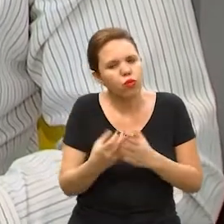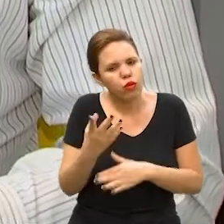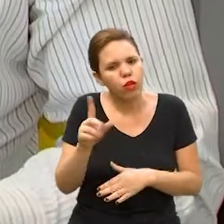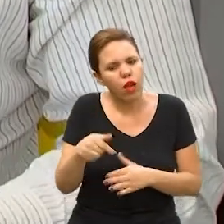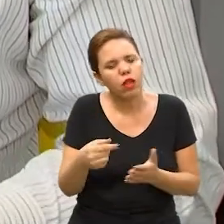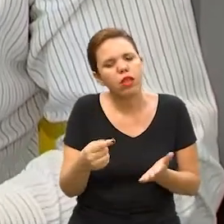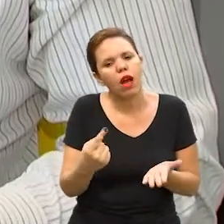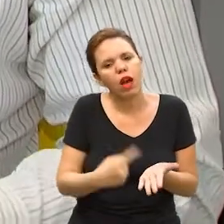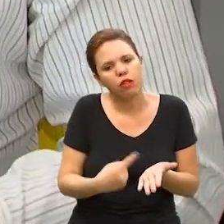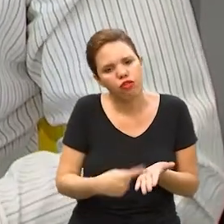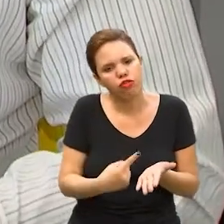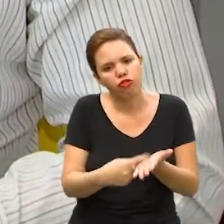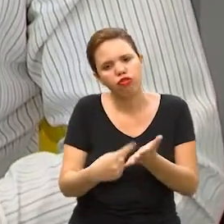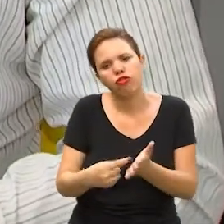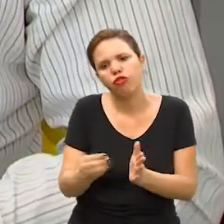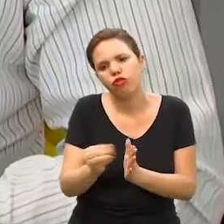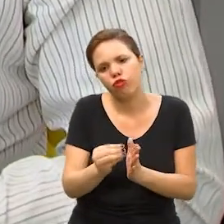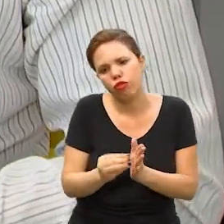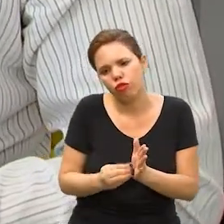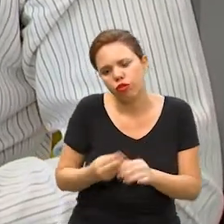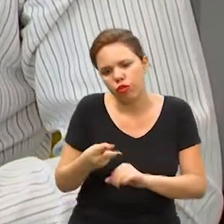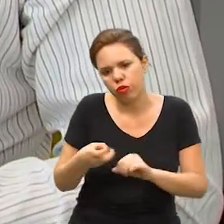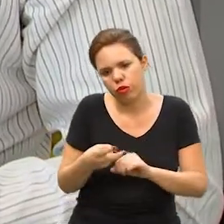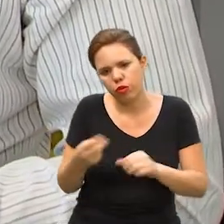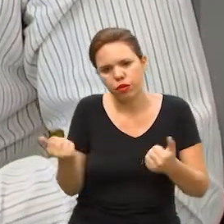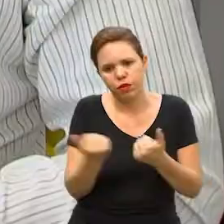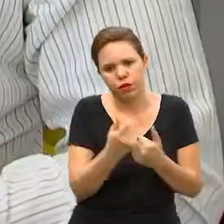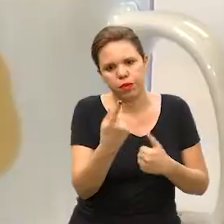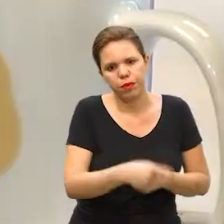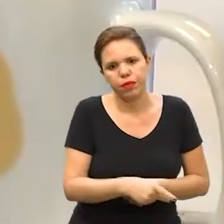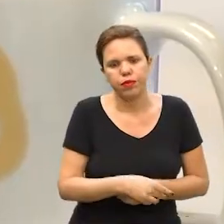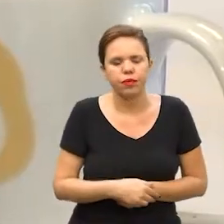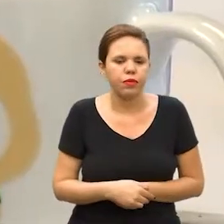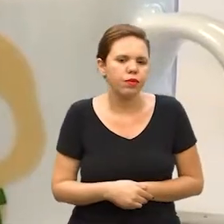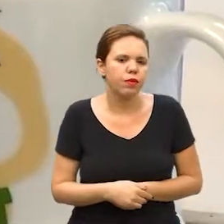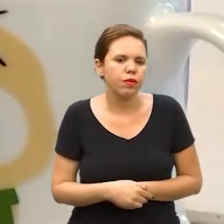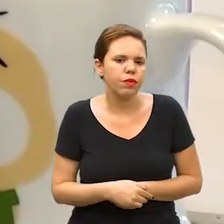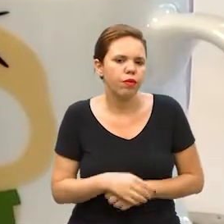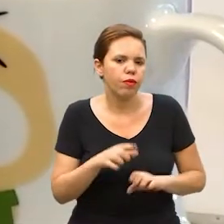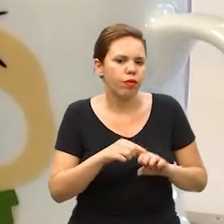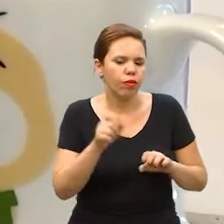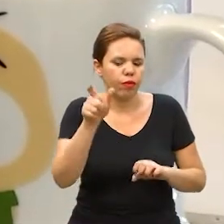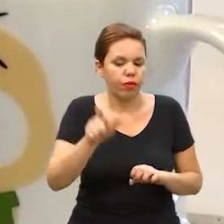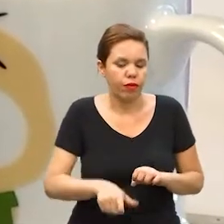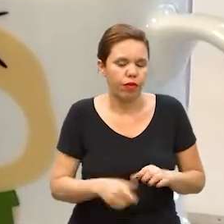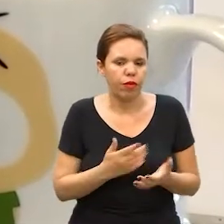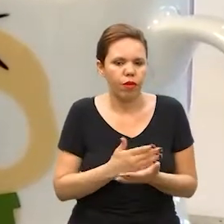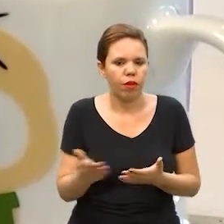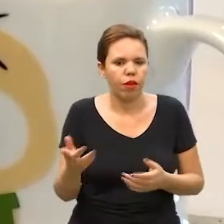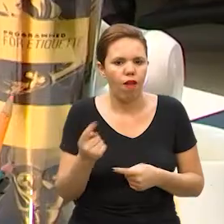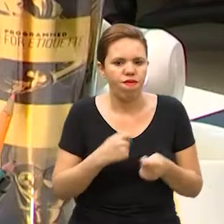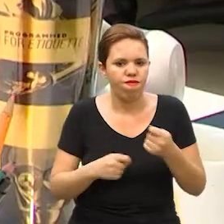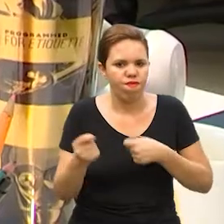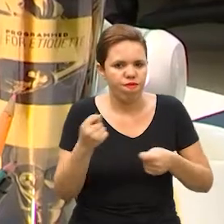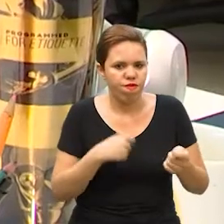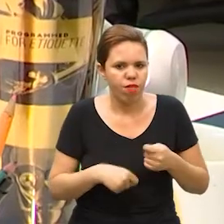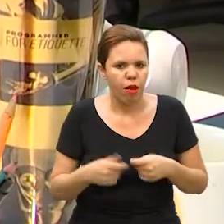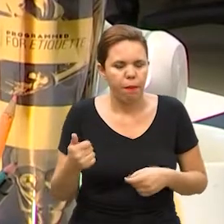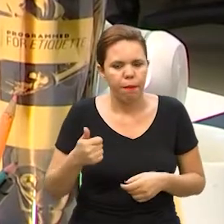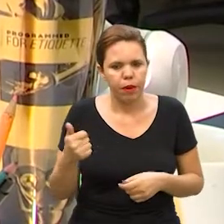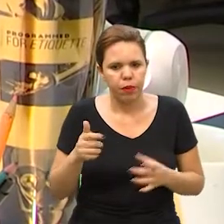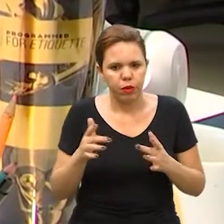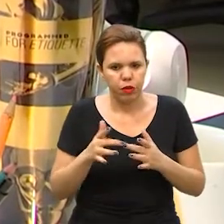essa agenda ia deixar de existir e um aplicativo substituiria ela. O empreendedor lembra o início do negócio e o